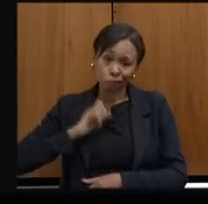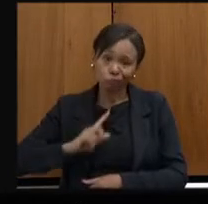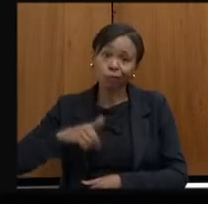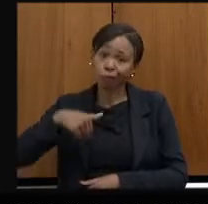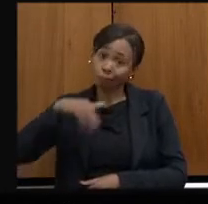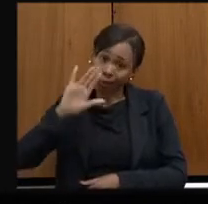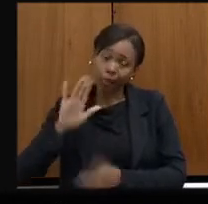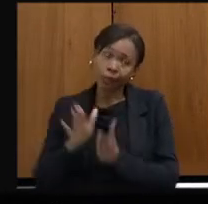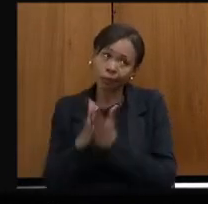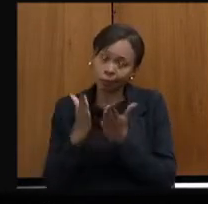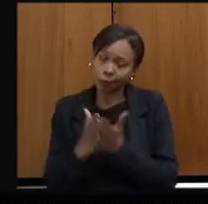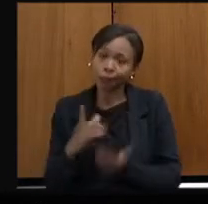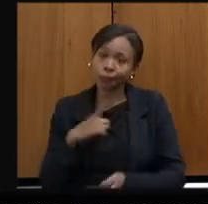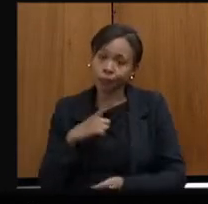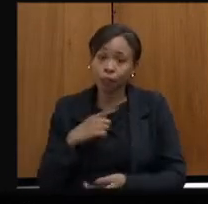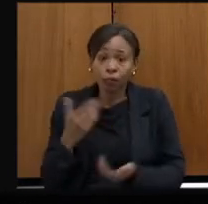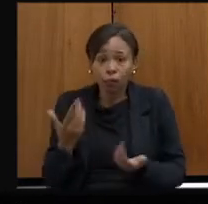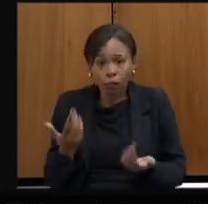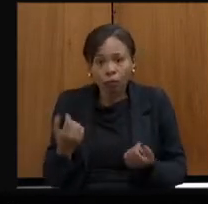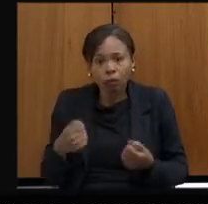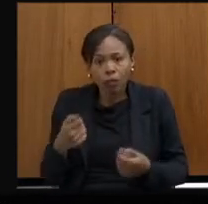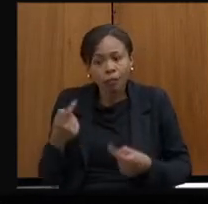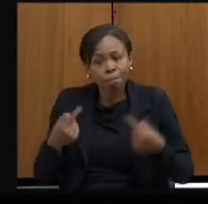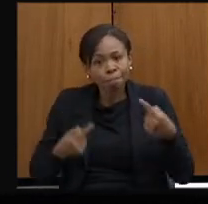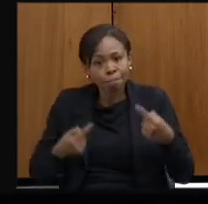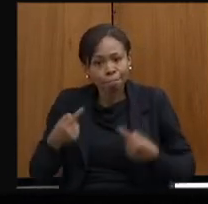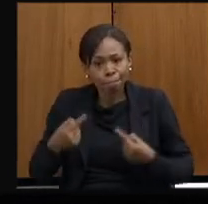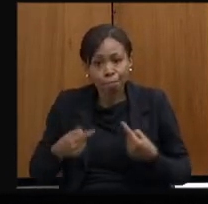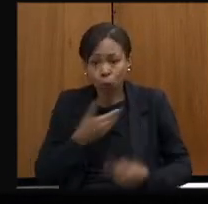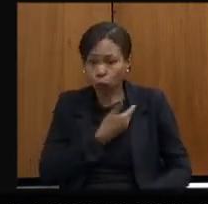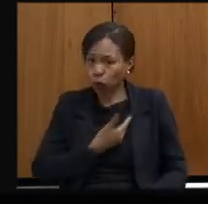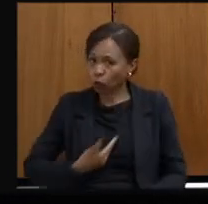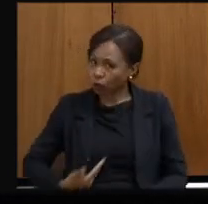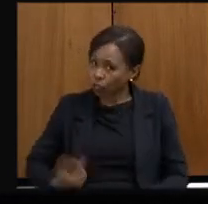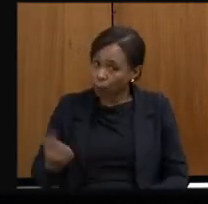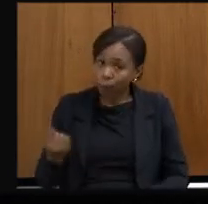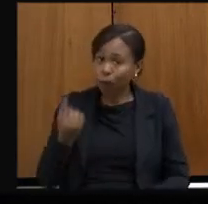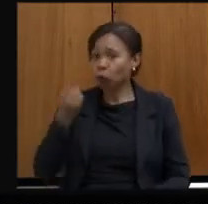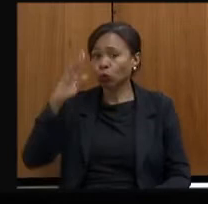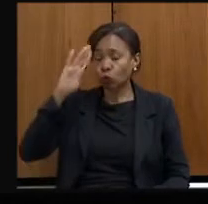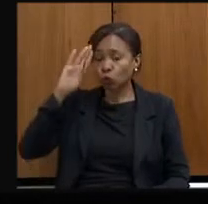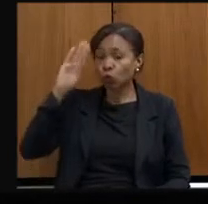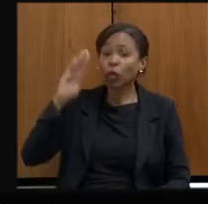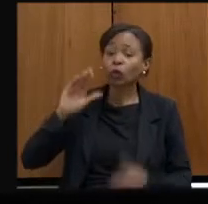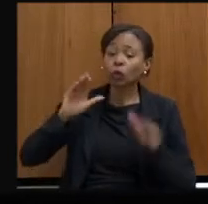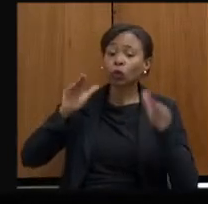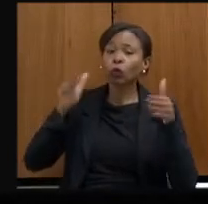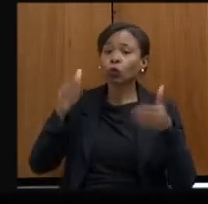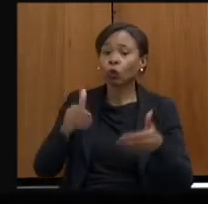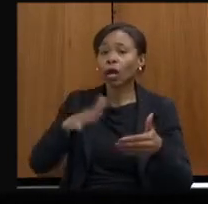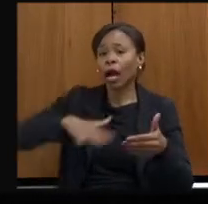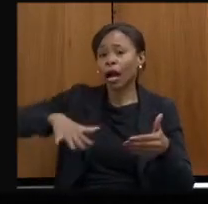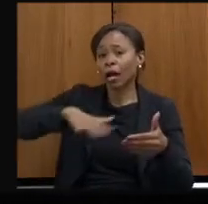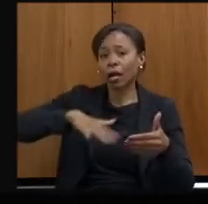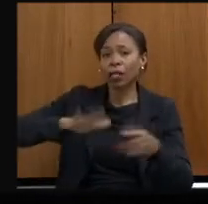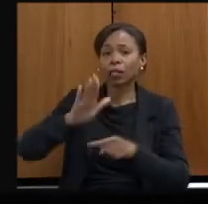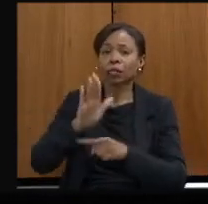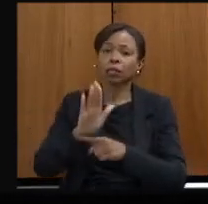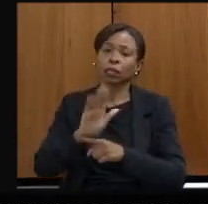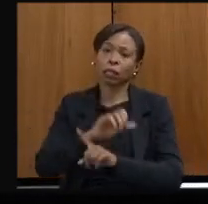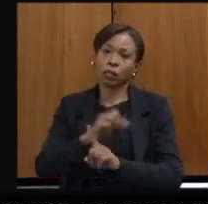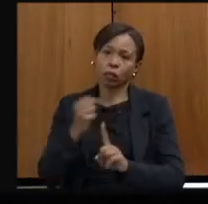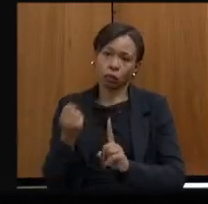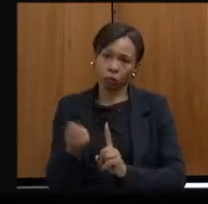situação. Esse é um debate que tem que ser feito, os governos priorizarem recursos para a área da assistência